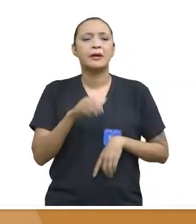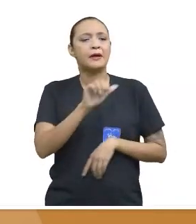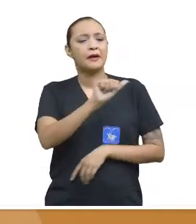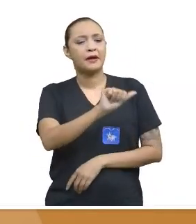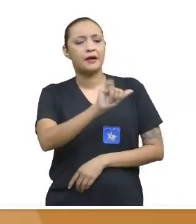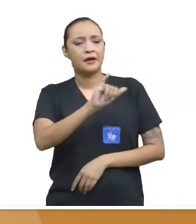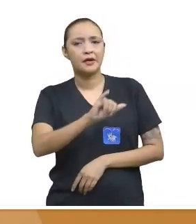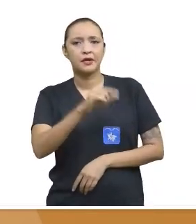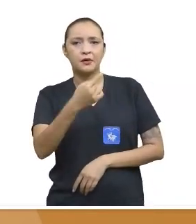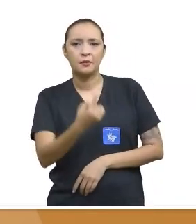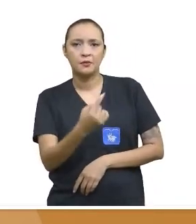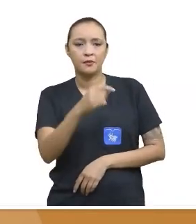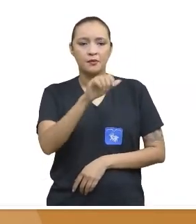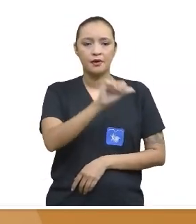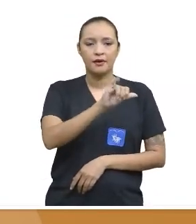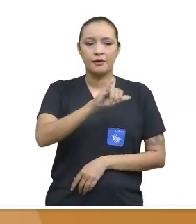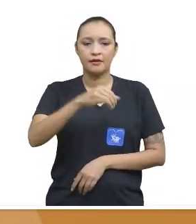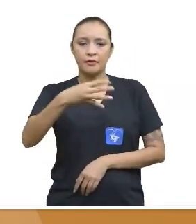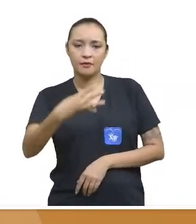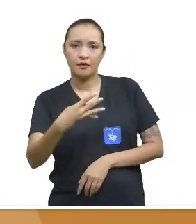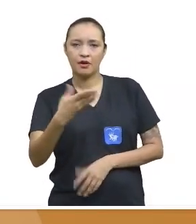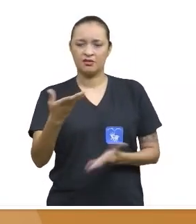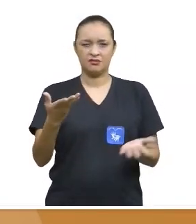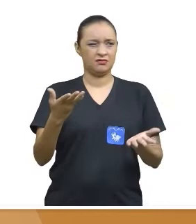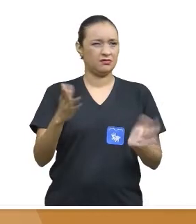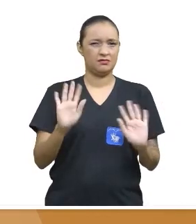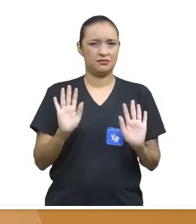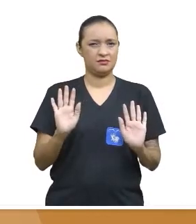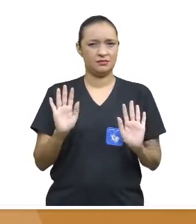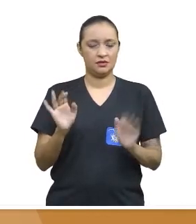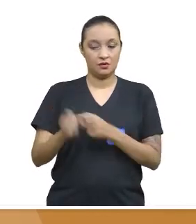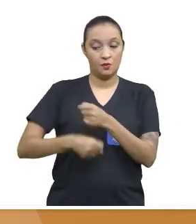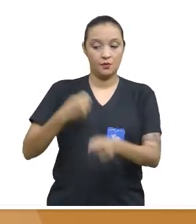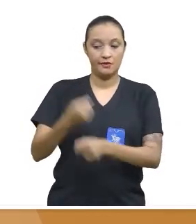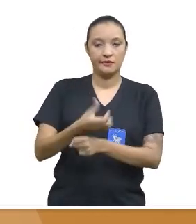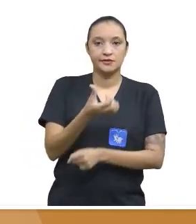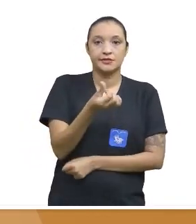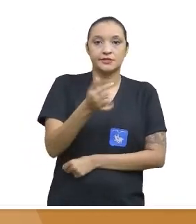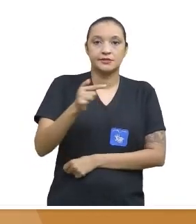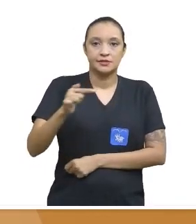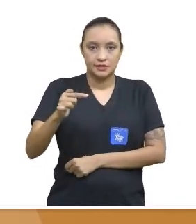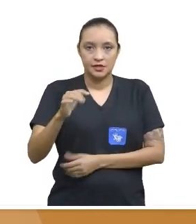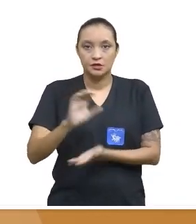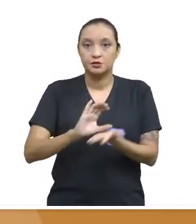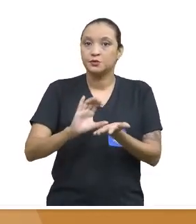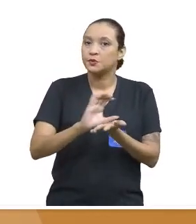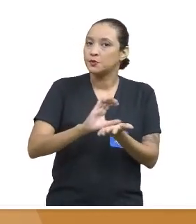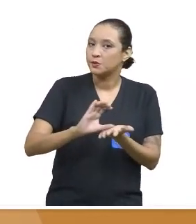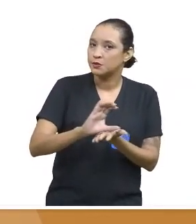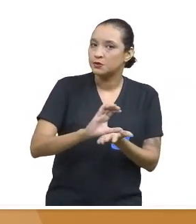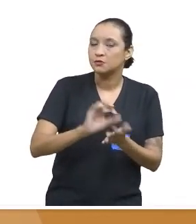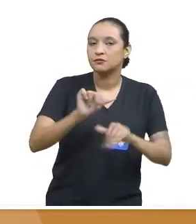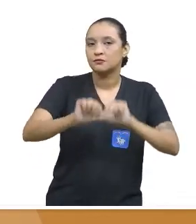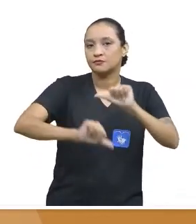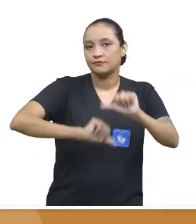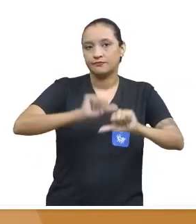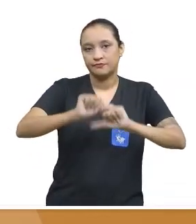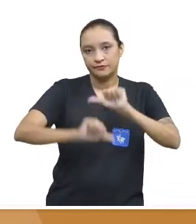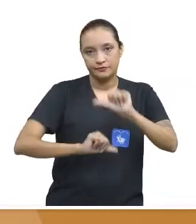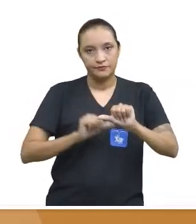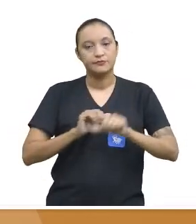3, 4, e aí vem o 4. Opa! Então, 67, a Constituição vai ser modificada